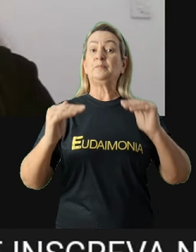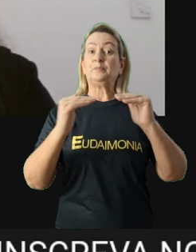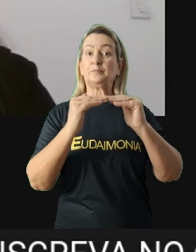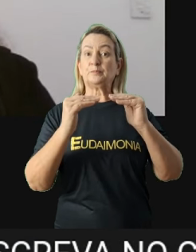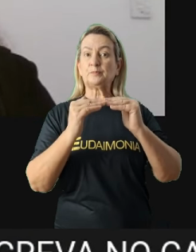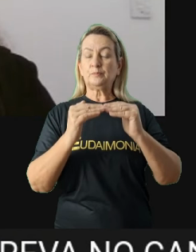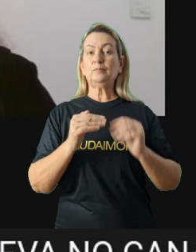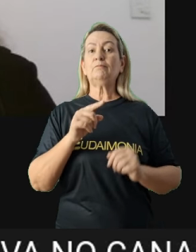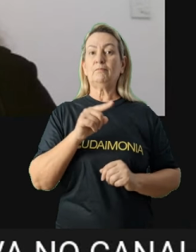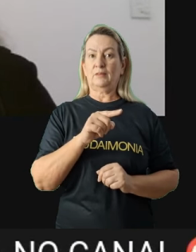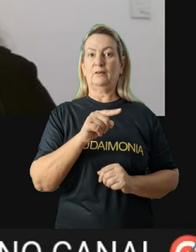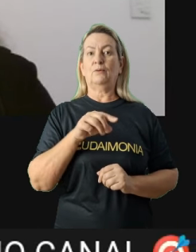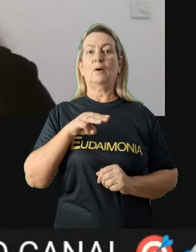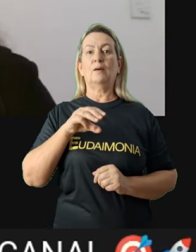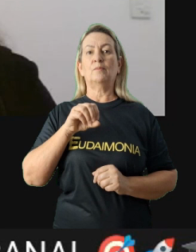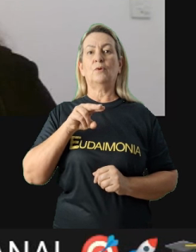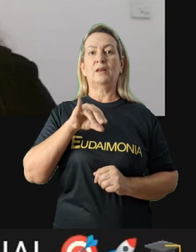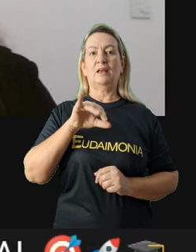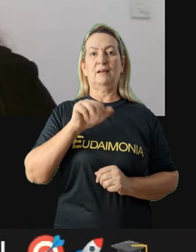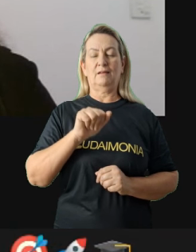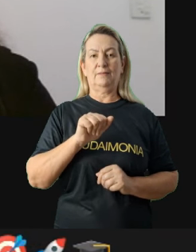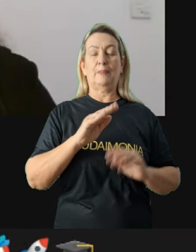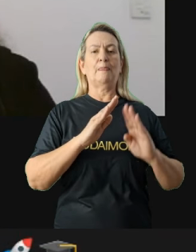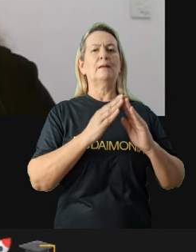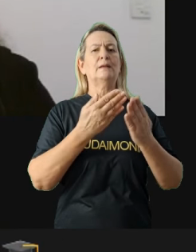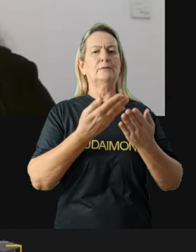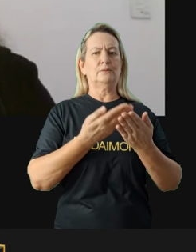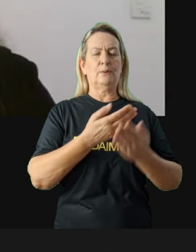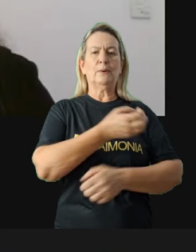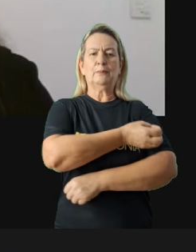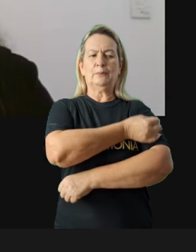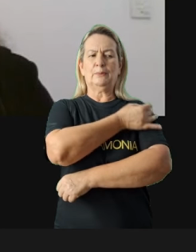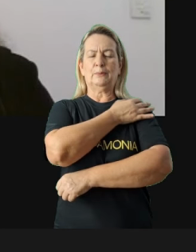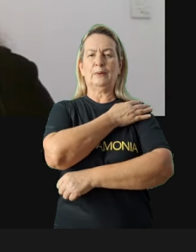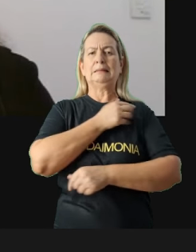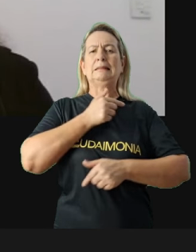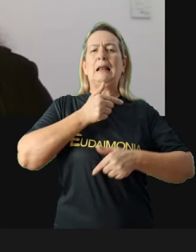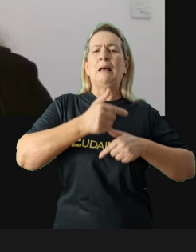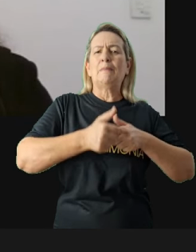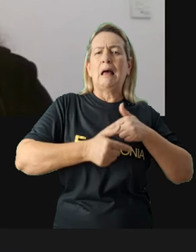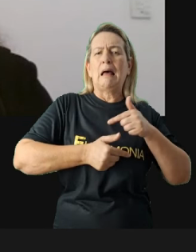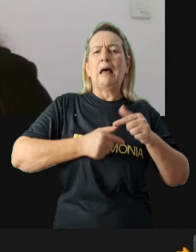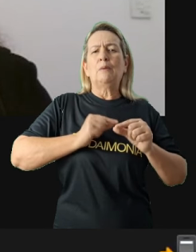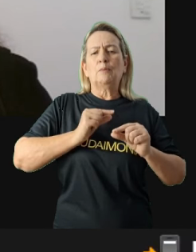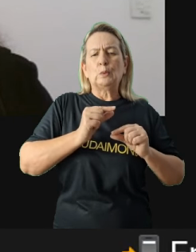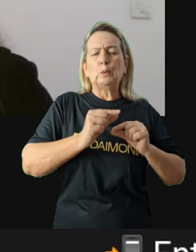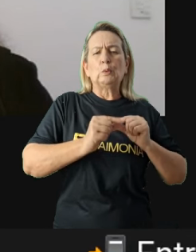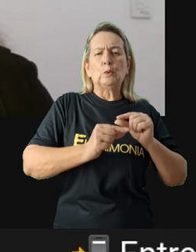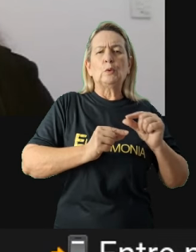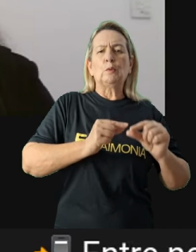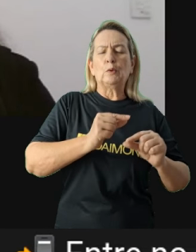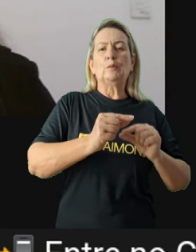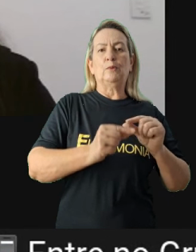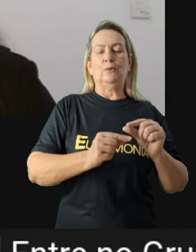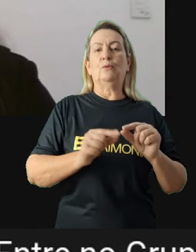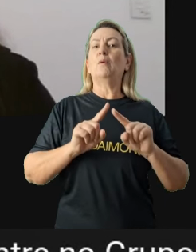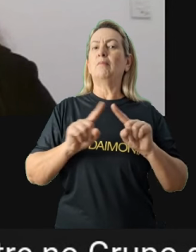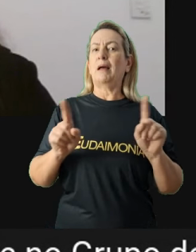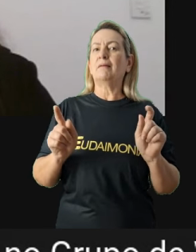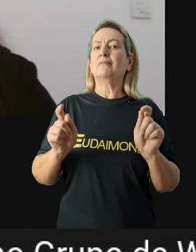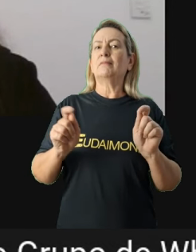processo. E eu concordo com a professora Mônica, na educação básica vai ser um trabalho de formiguinha, né? Mas que pode ser